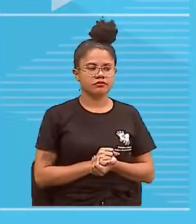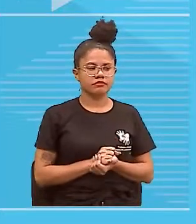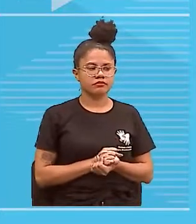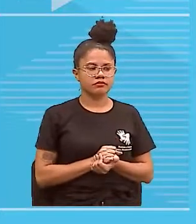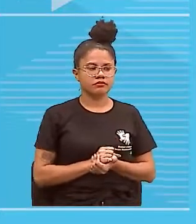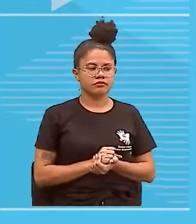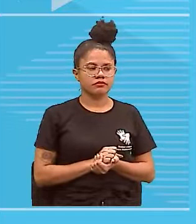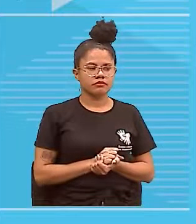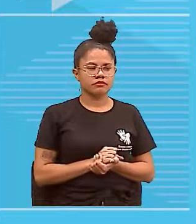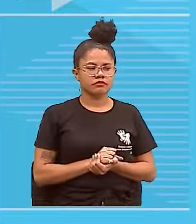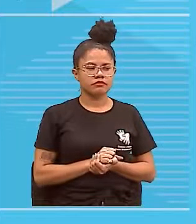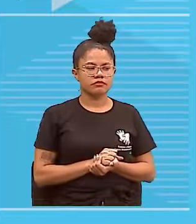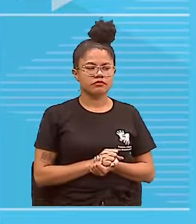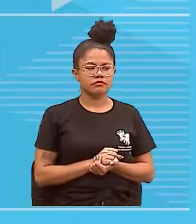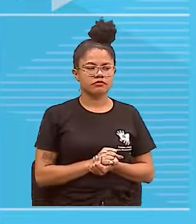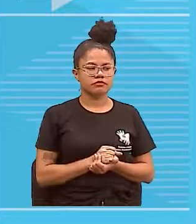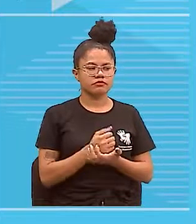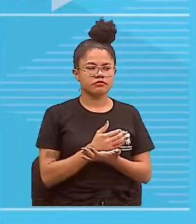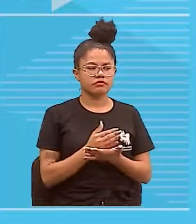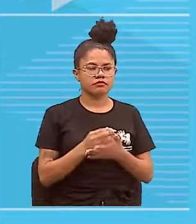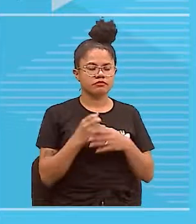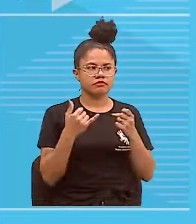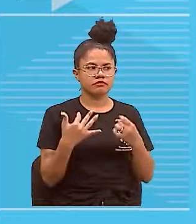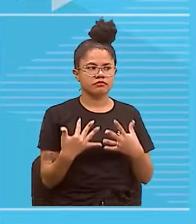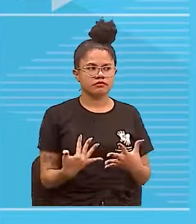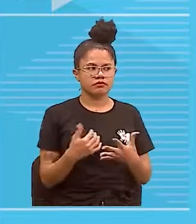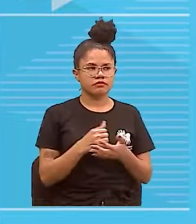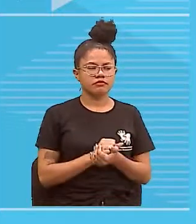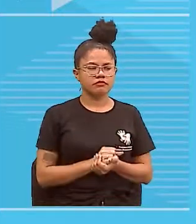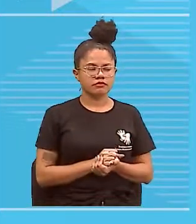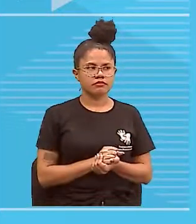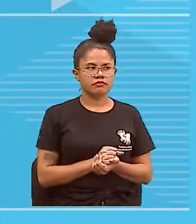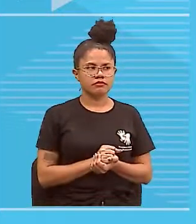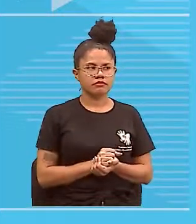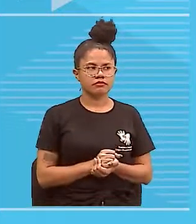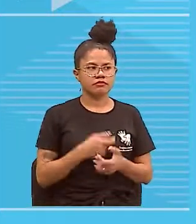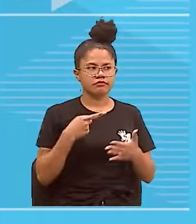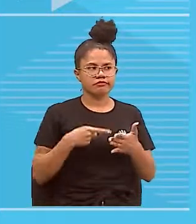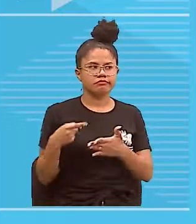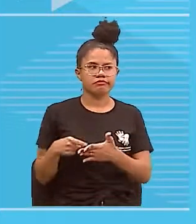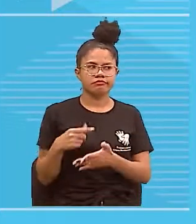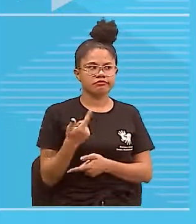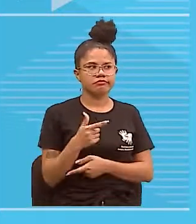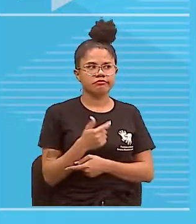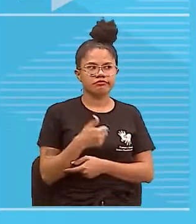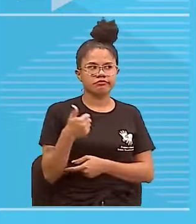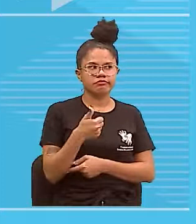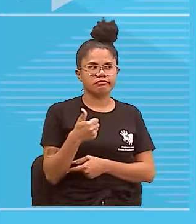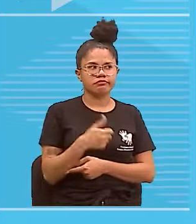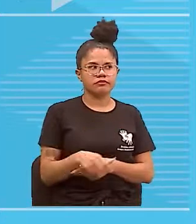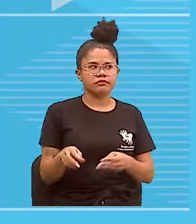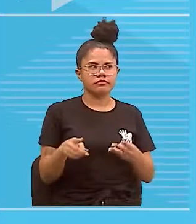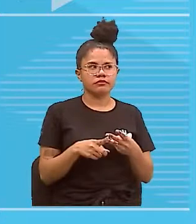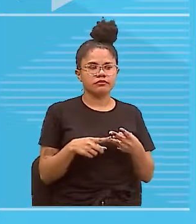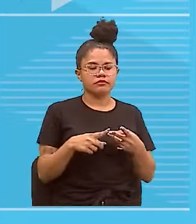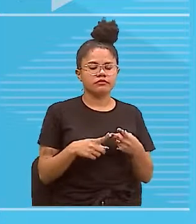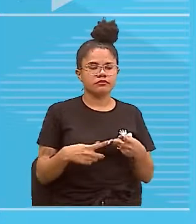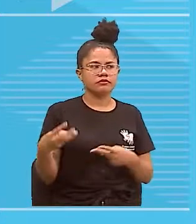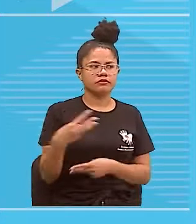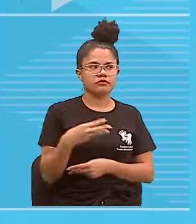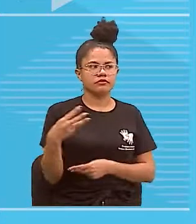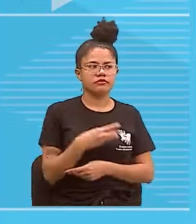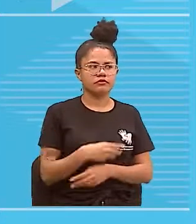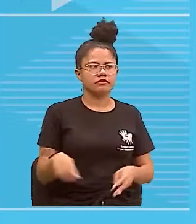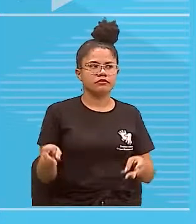eu comecei a falar de imperativo né então não tem primeira pessoa do singular e não tem terceira pessoa eu